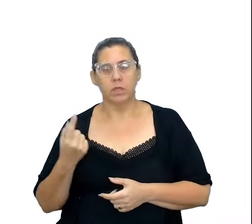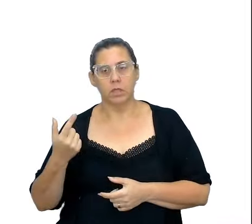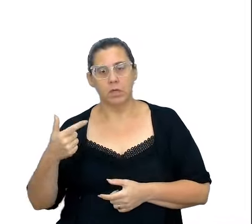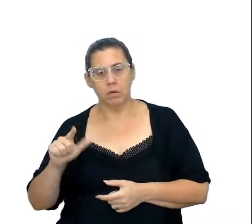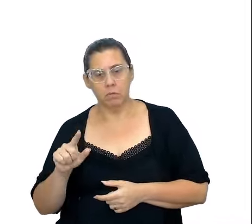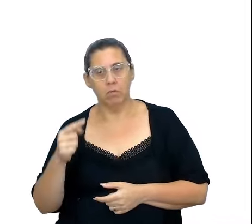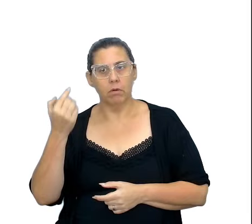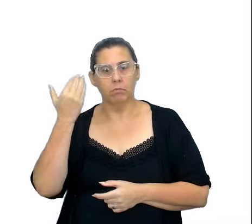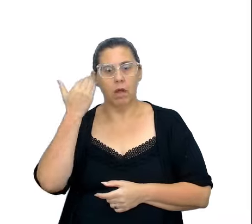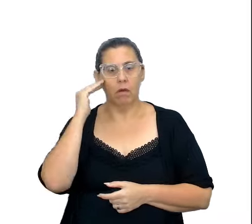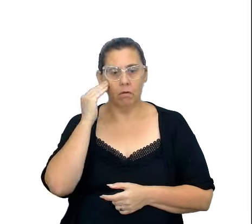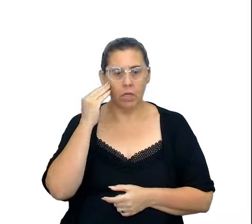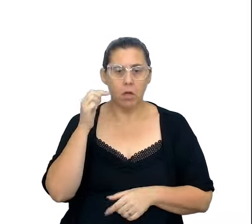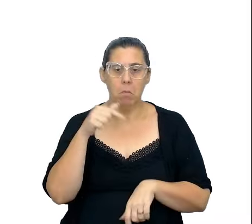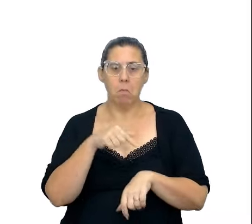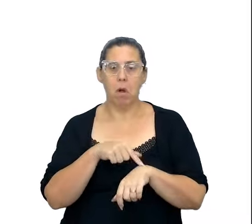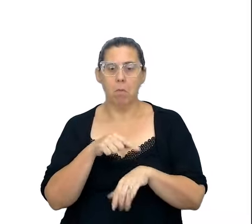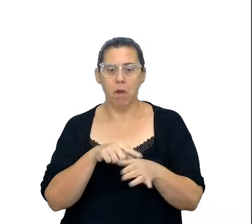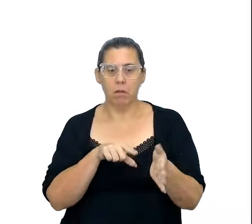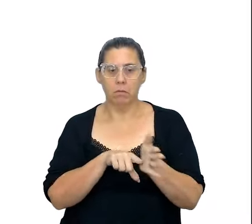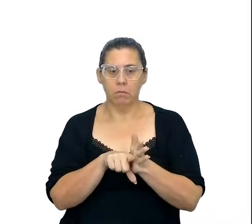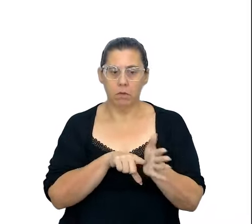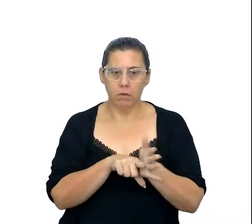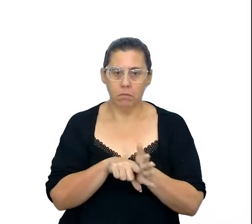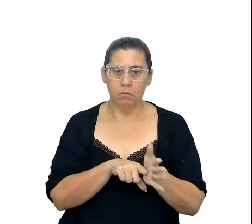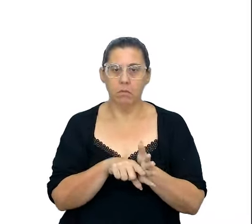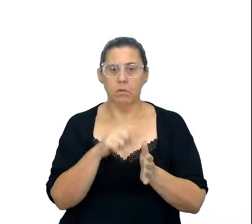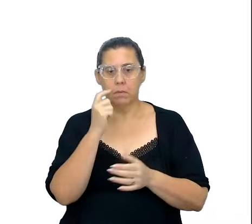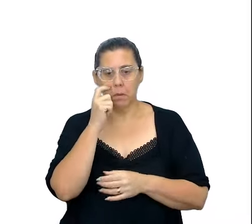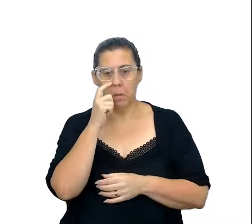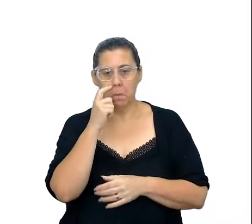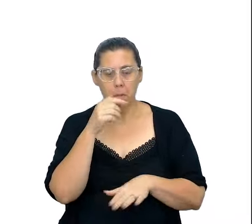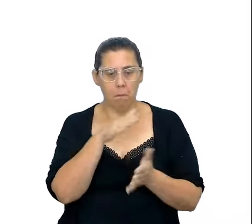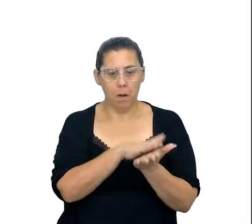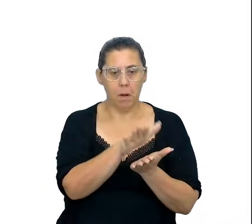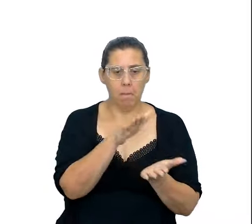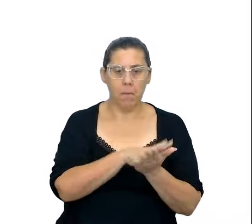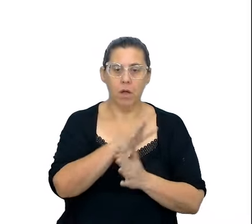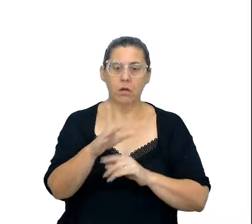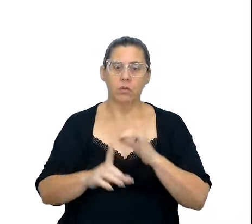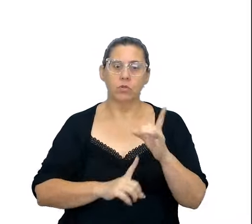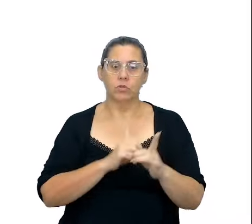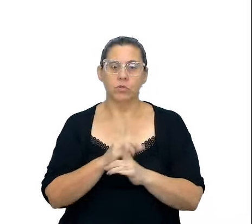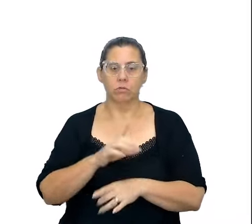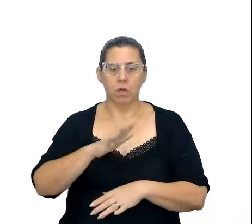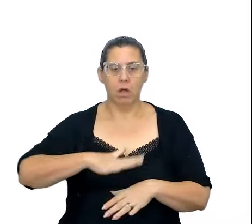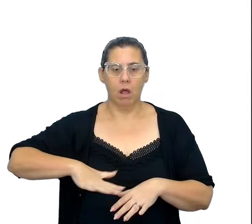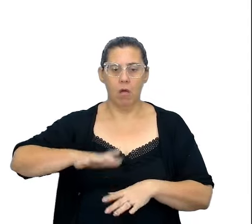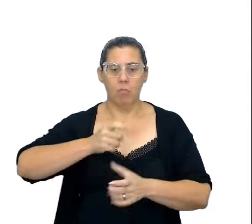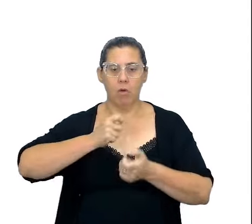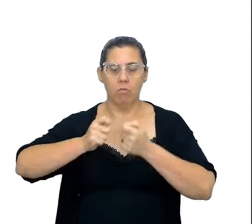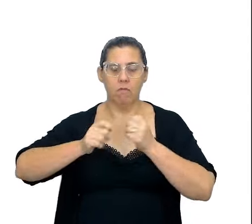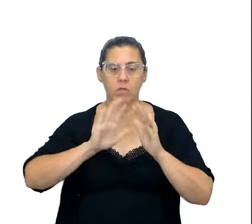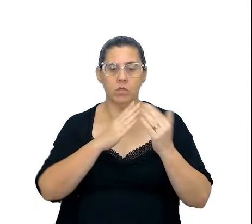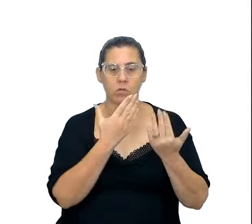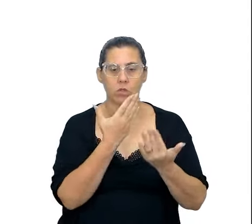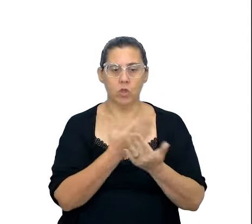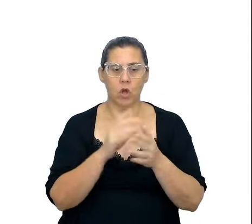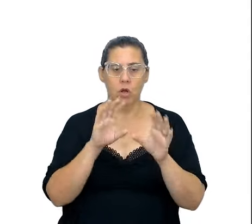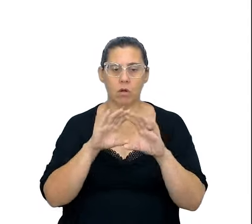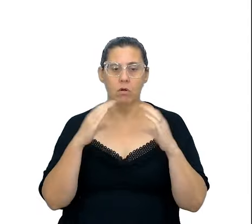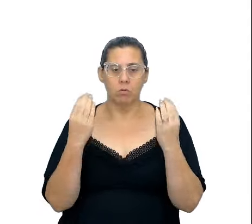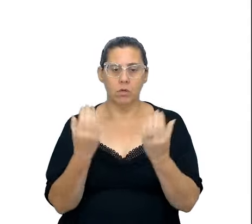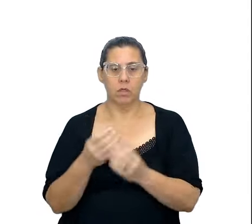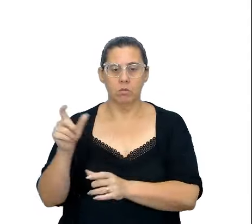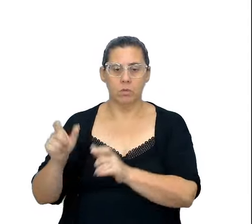a interpretação. É o momento de pesquisar em materiais impressos, digitais, entrevistas na escola, na